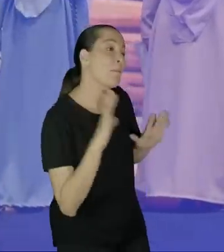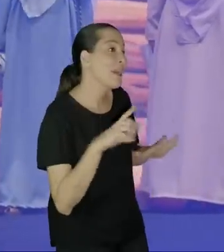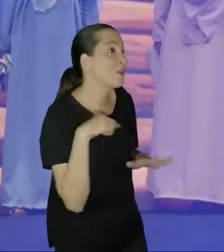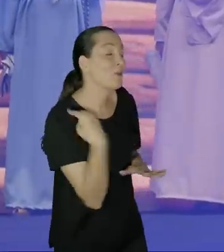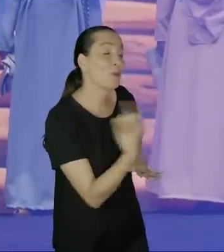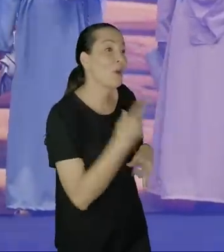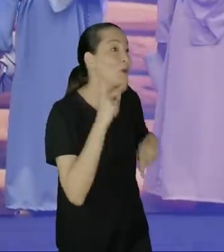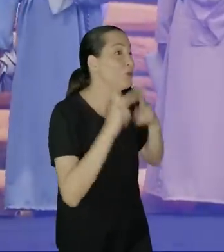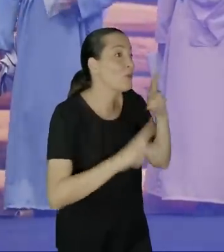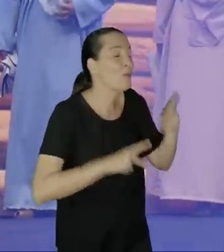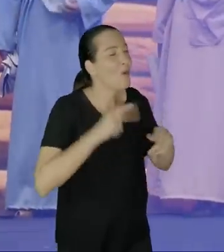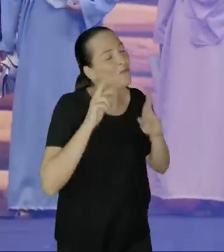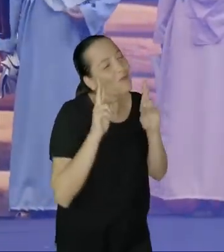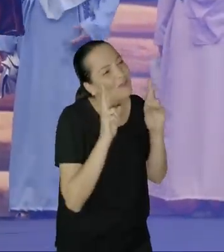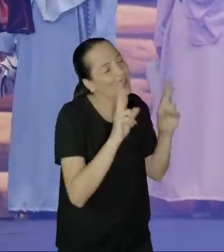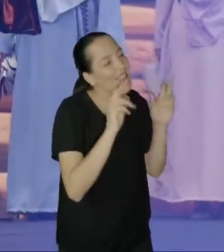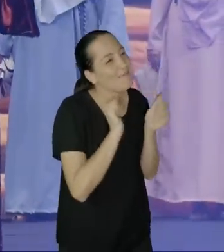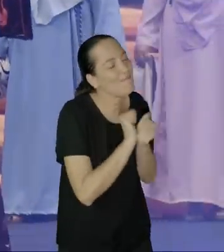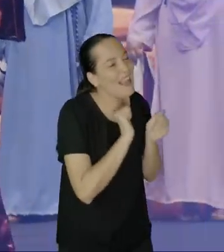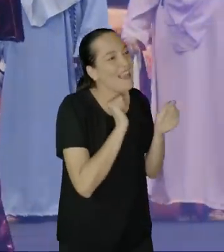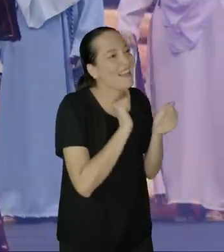por momentos assim.